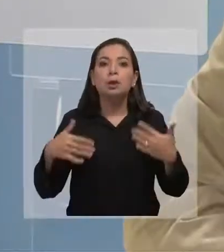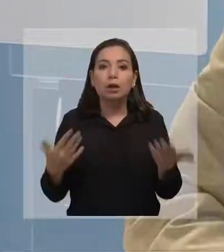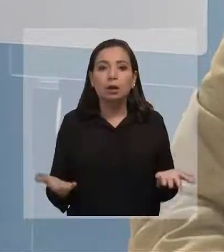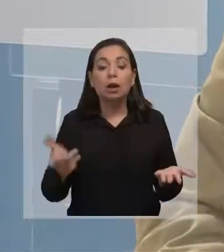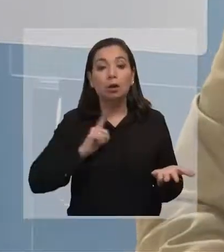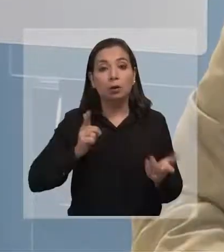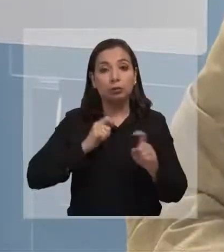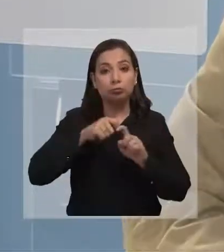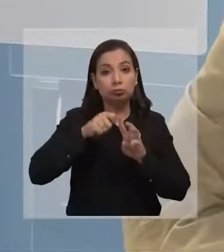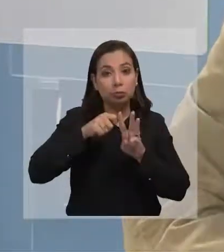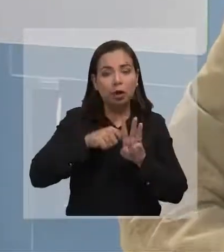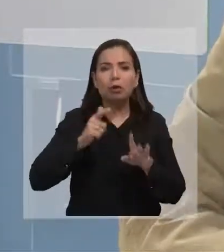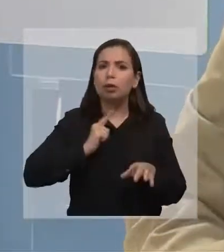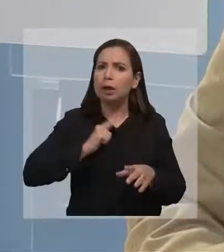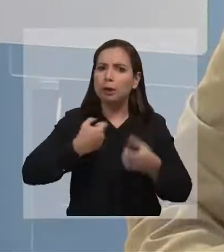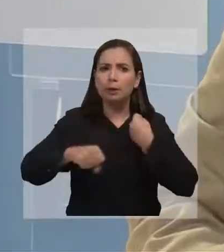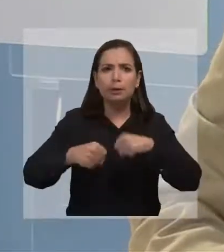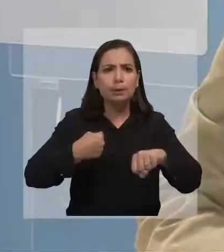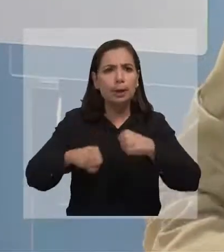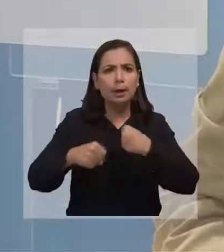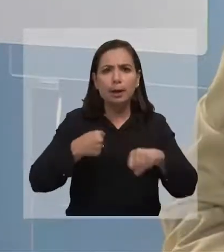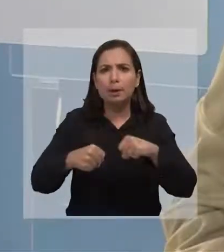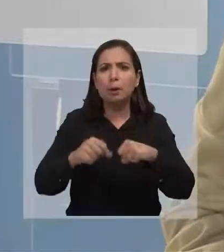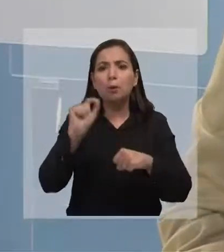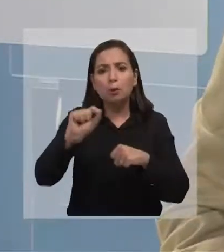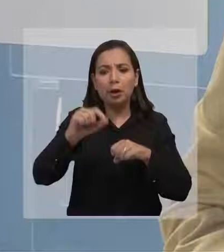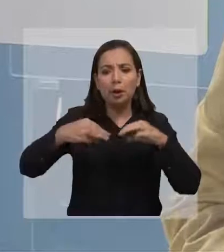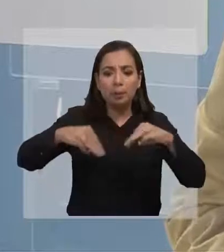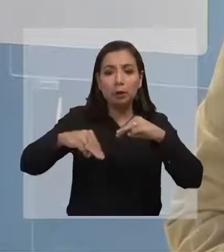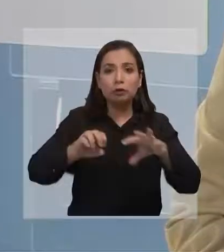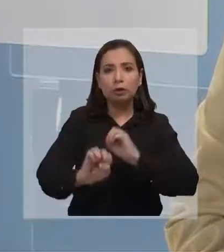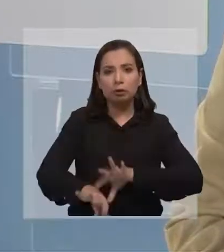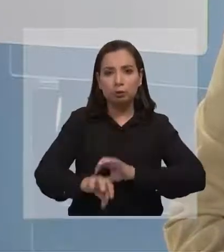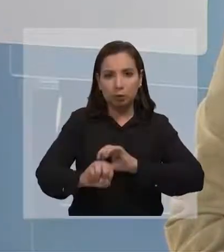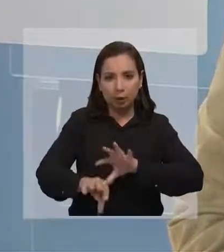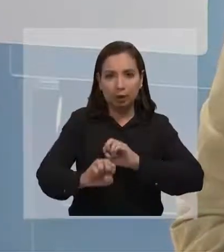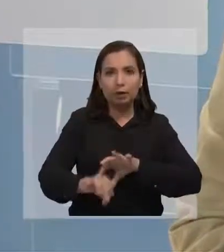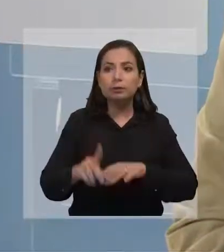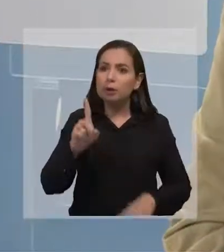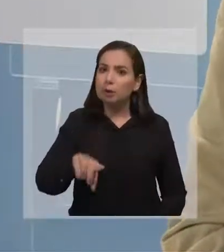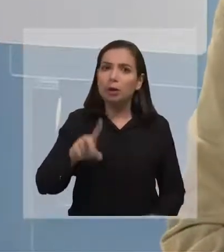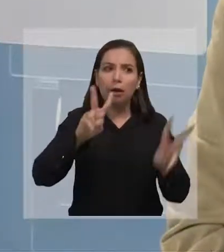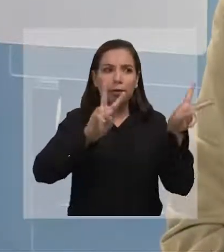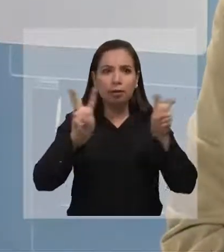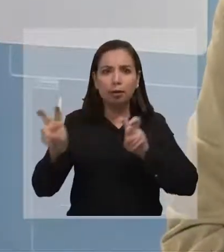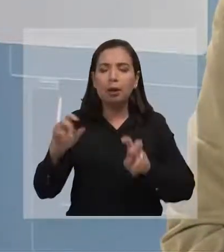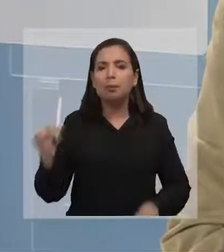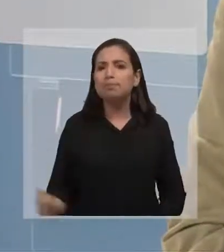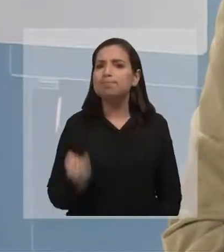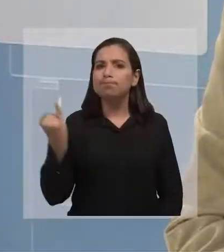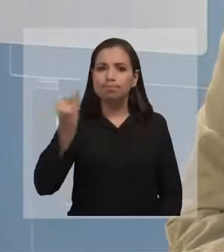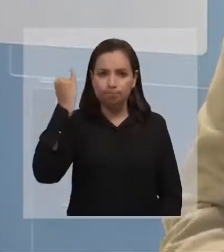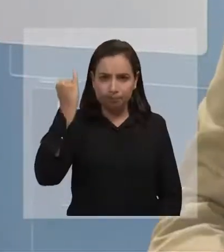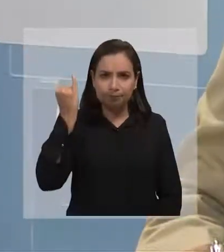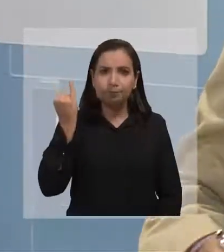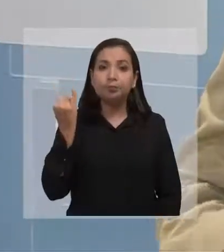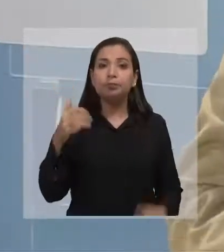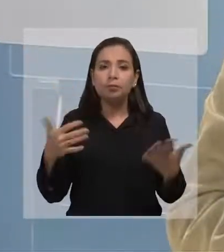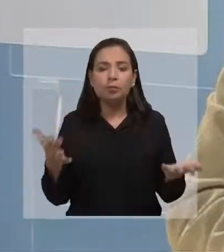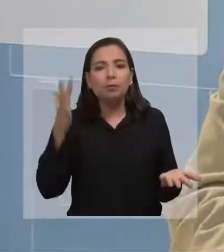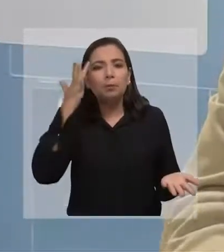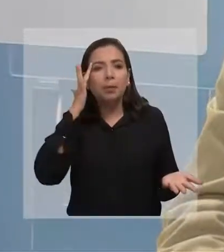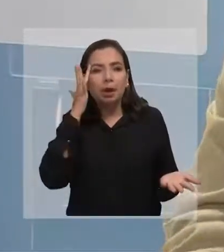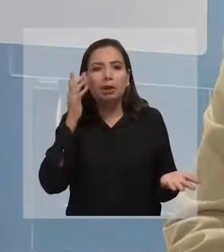todos esses 3 meses houve muito debate em torno do Ministério da Educação, um ministério importantíssimo, né? E achava-se que houve